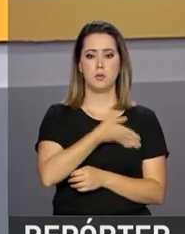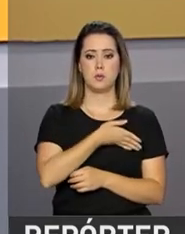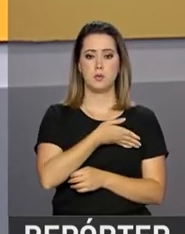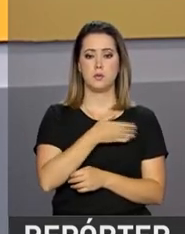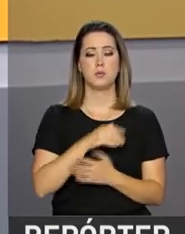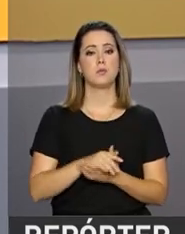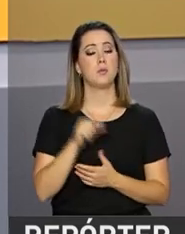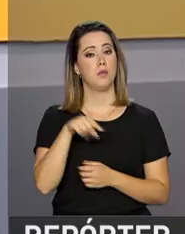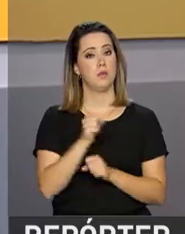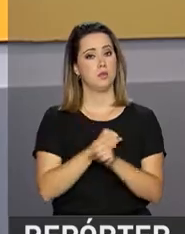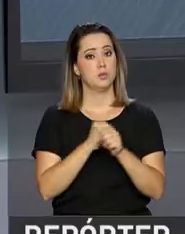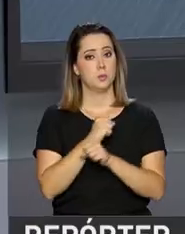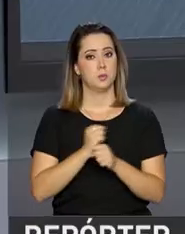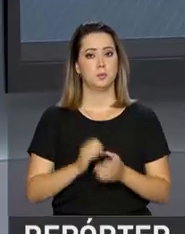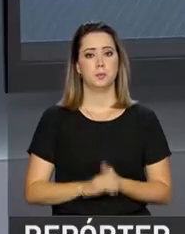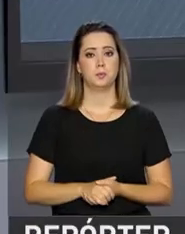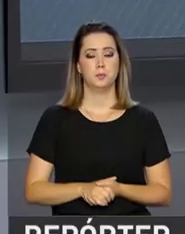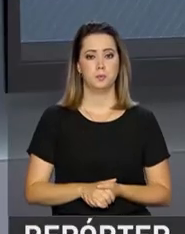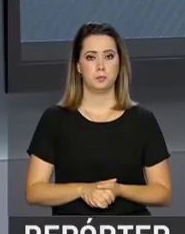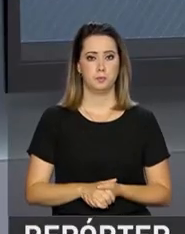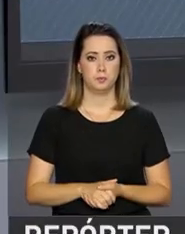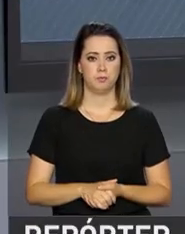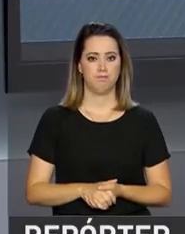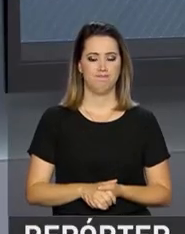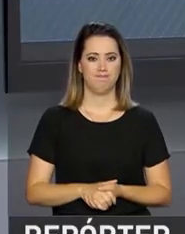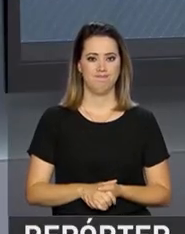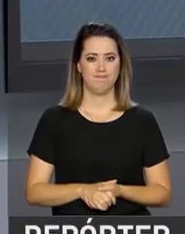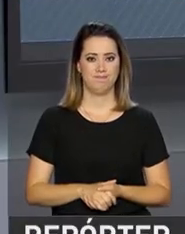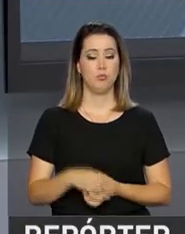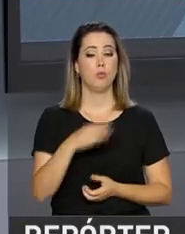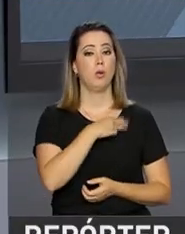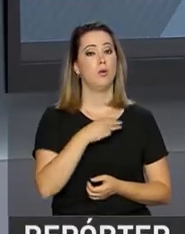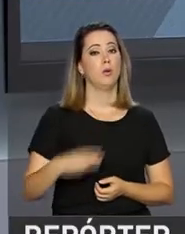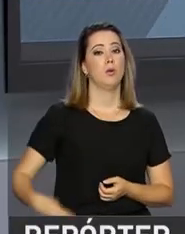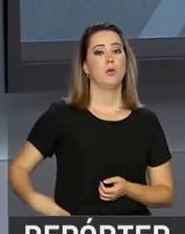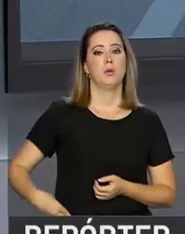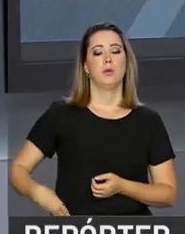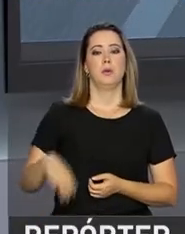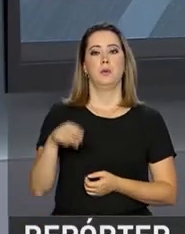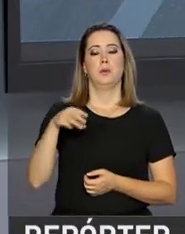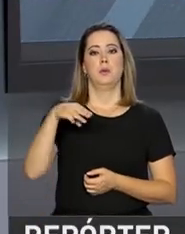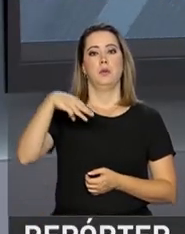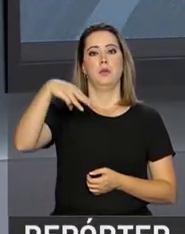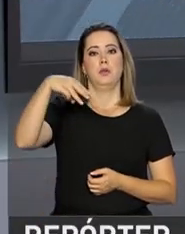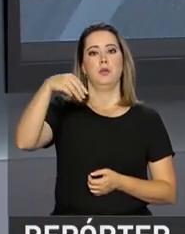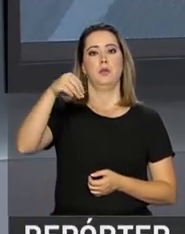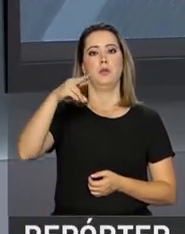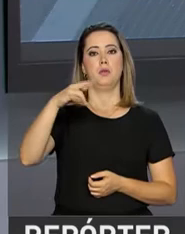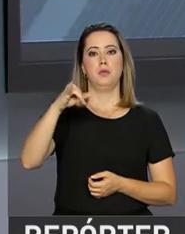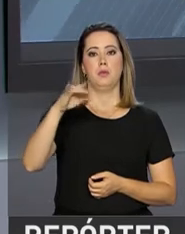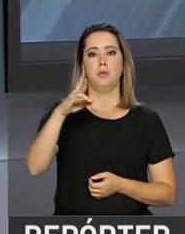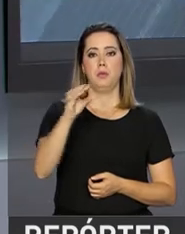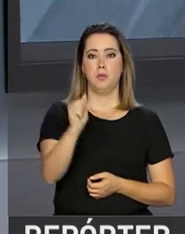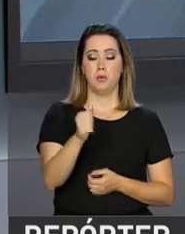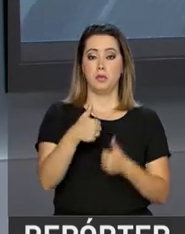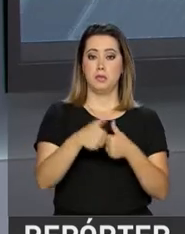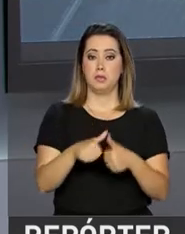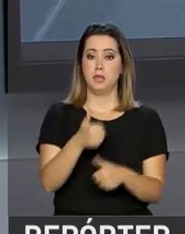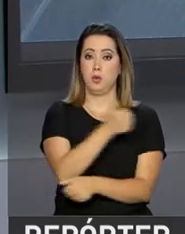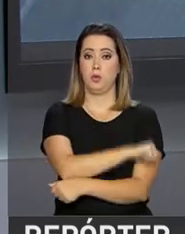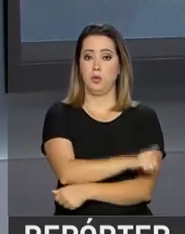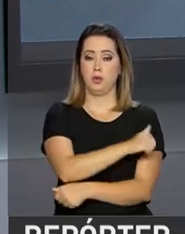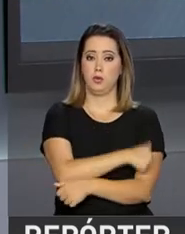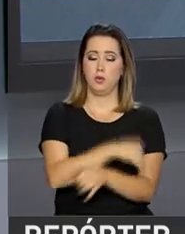0,34% neste ano. E o ministro Moreira Franco, da Secretaria-Geral da Presidência, esteve em Niterói, no Rio de Janeiro,